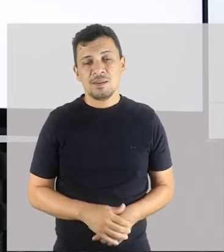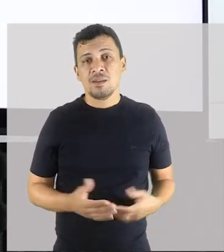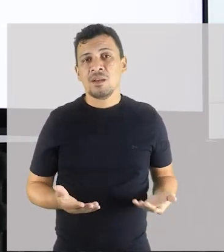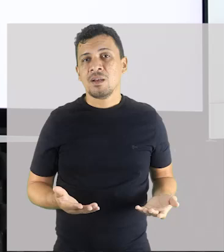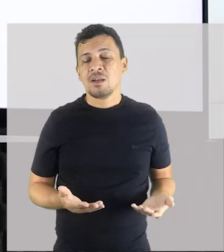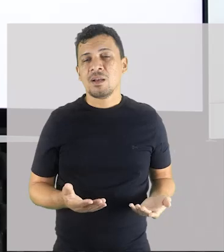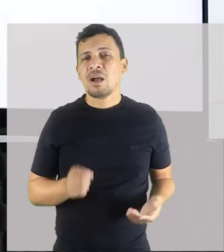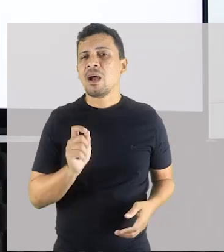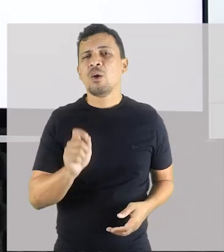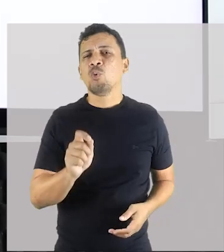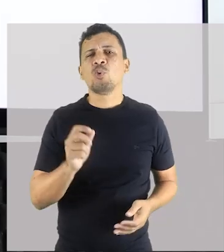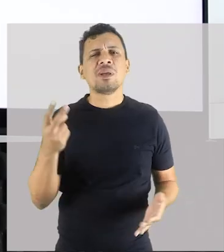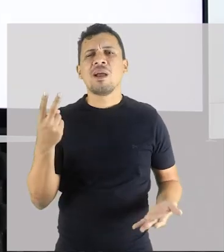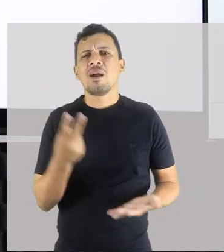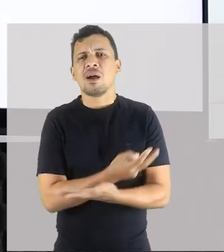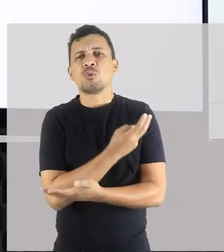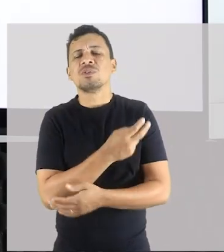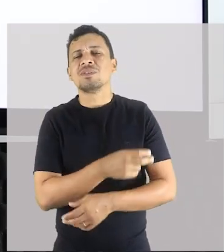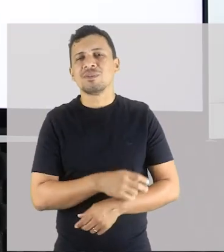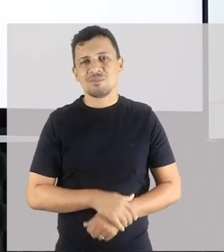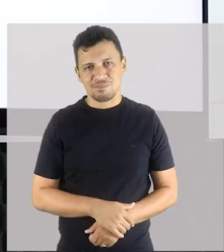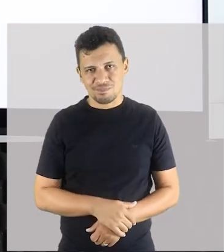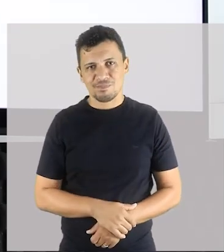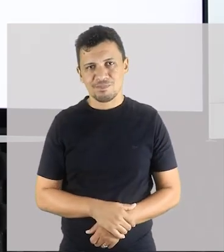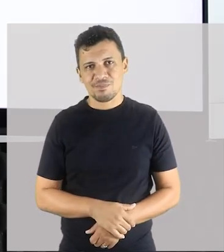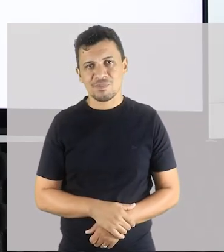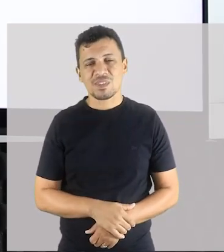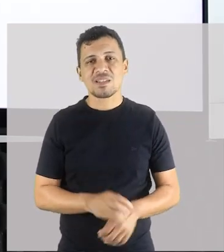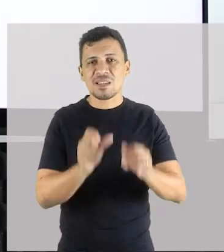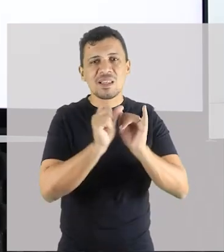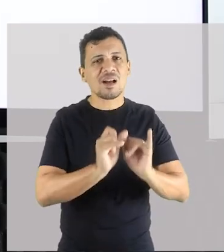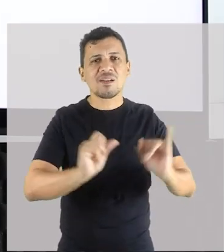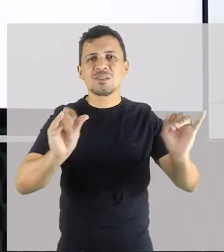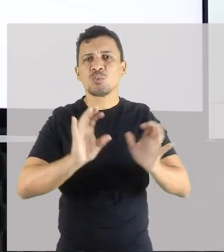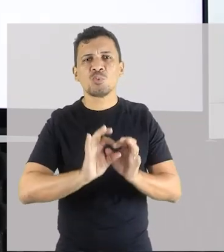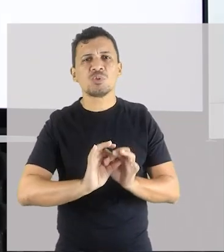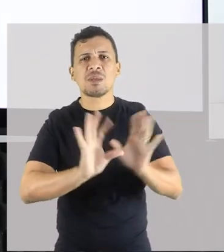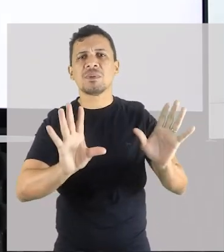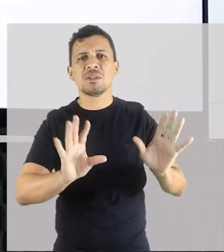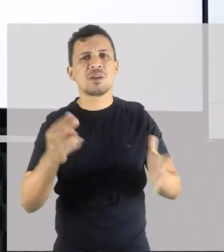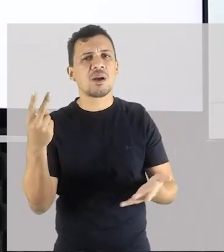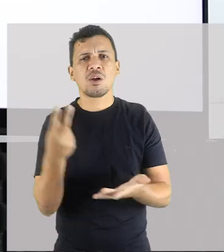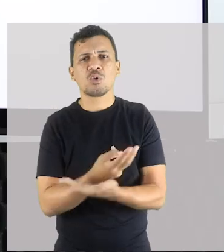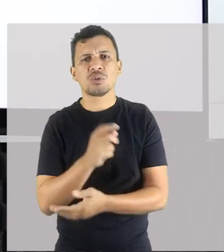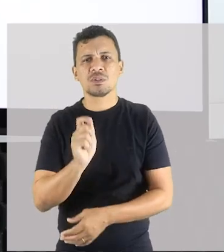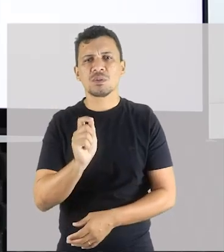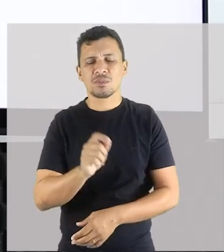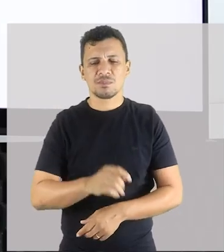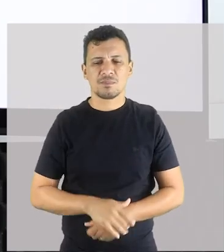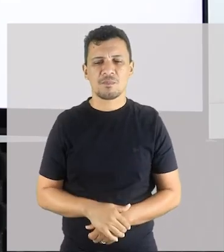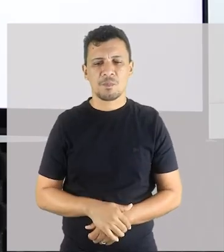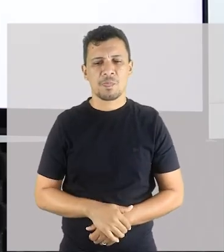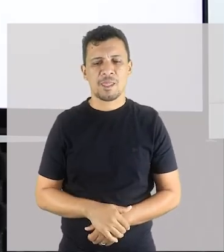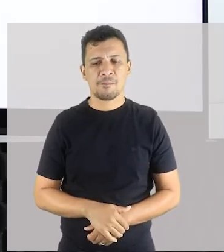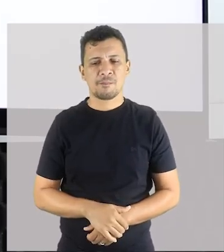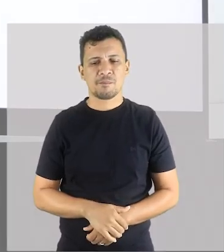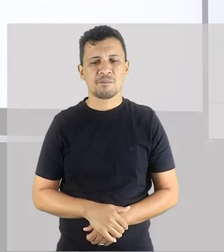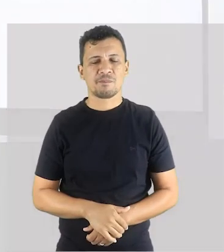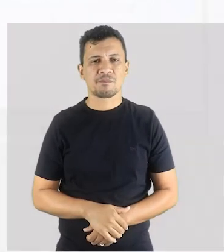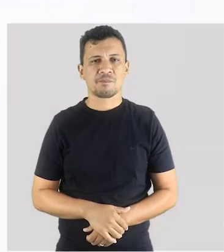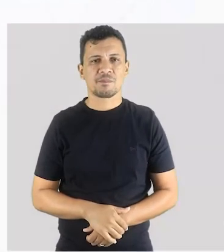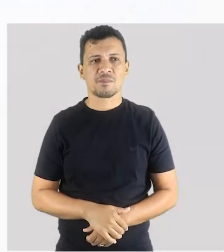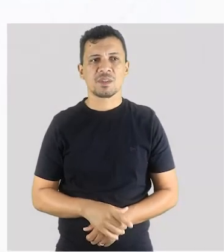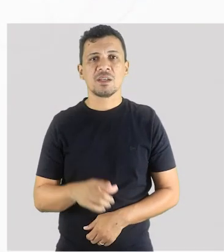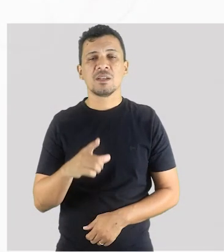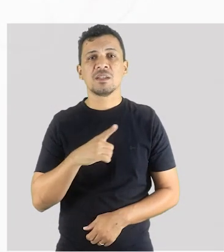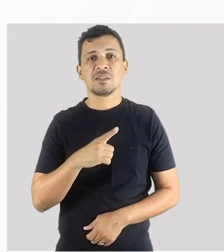que se deu depois disso? O que ocorreu depois dessa Declaração de Independência? Vamos continuar vendo aqui nossa aula. E aí